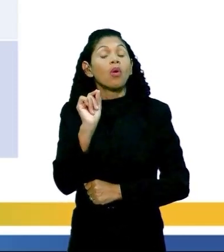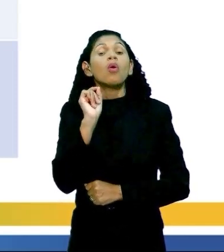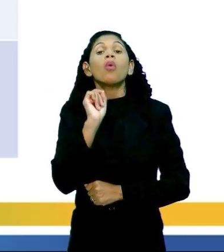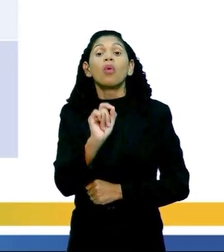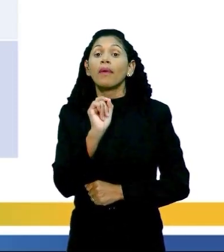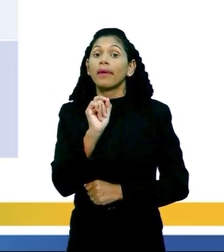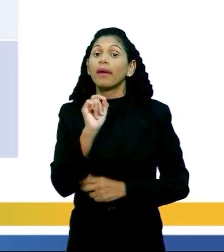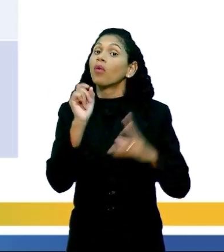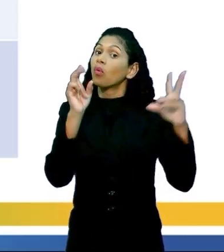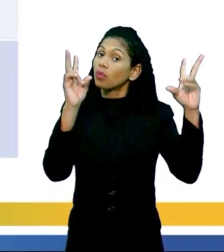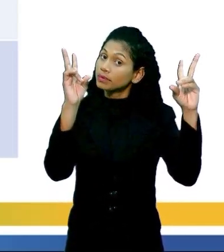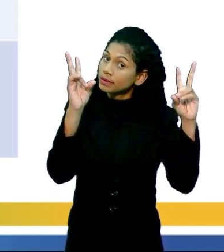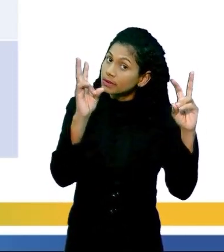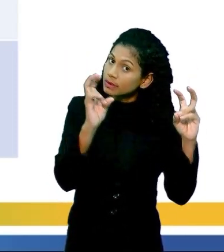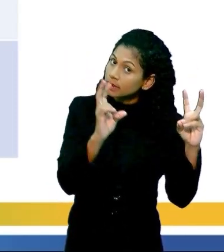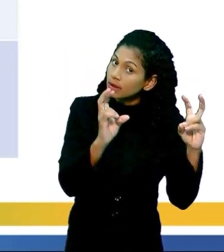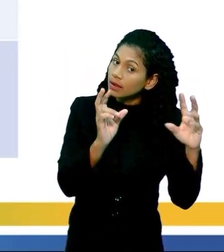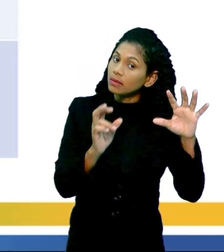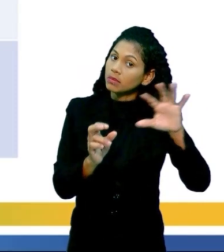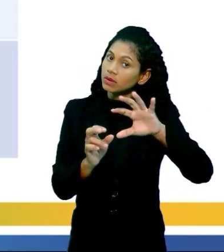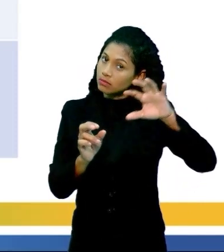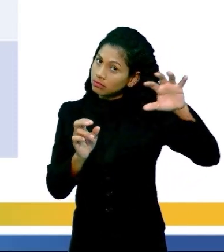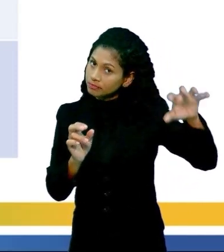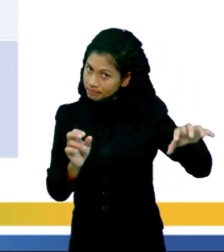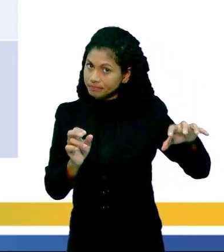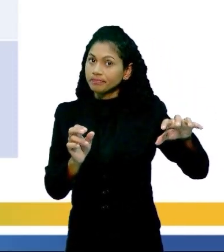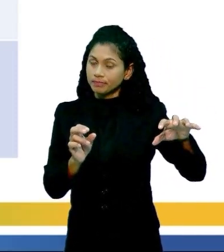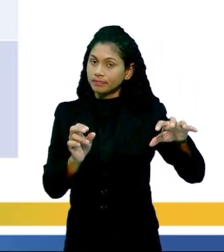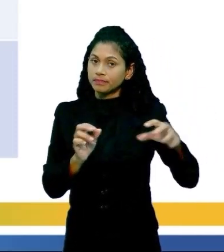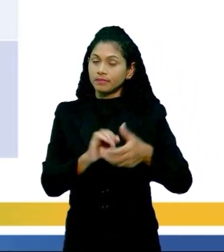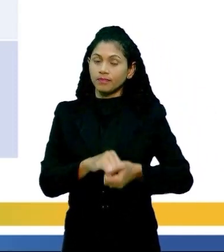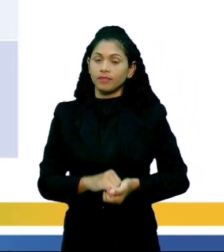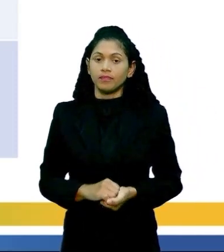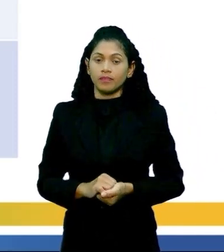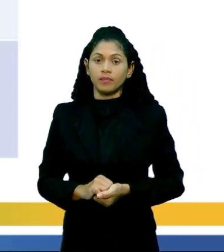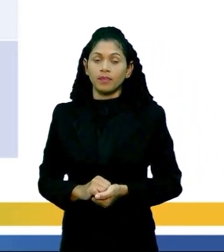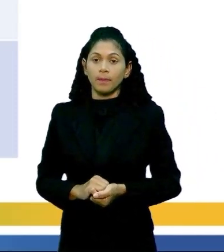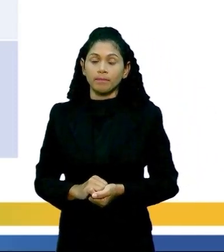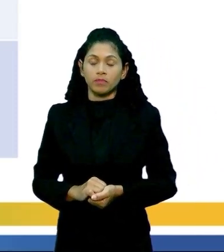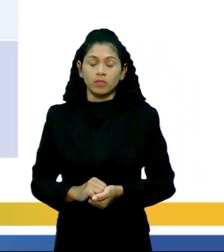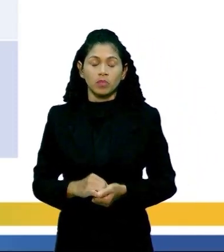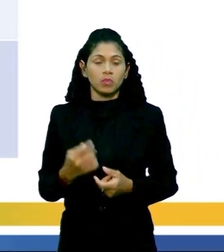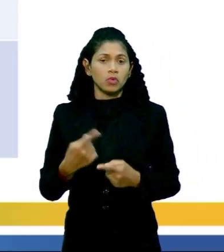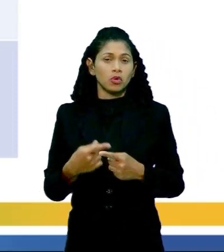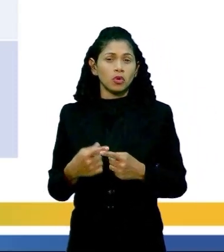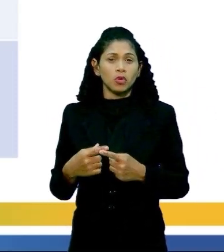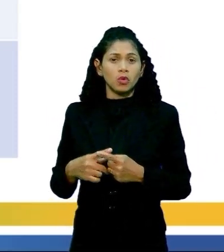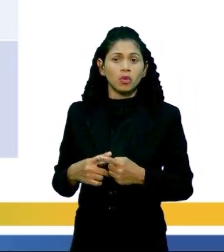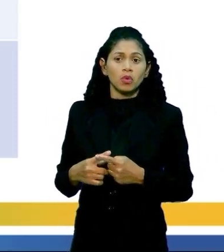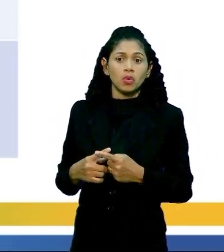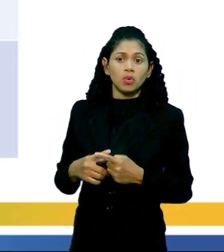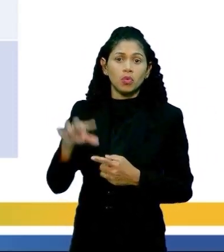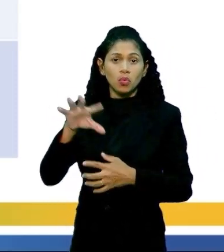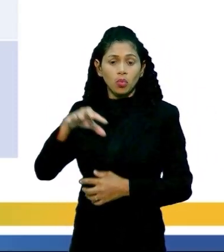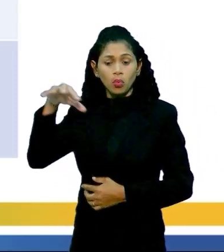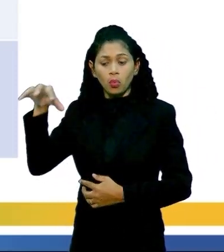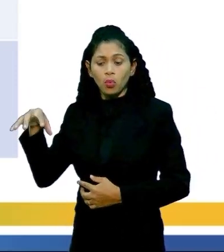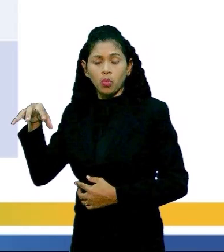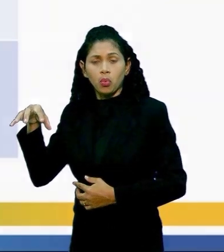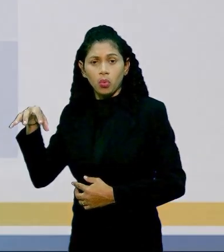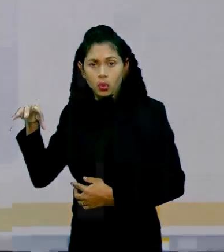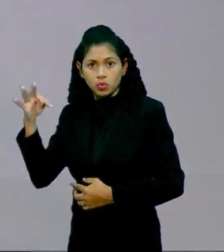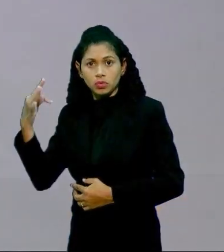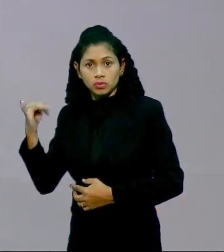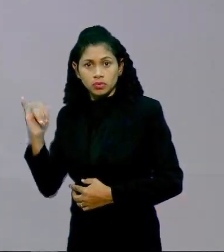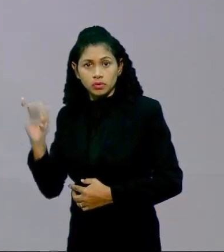mencionado, ele pode ser definido por último, né? Por que pode? Ele deve ou é obrigatoriamente inserido